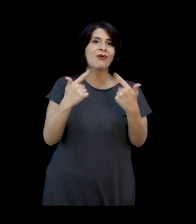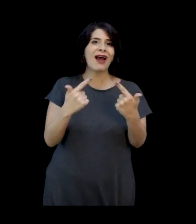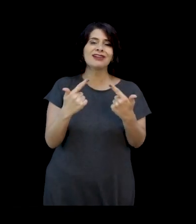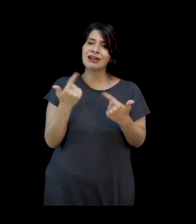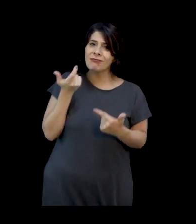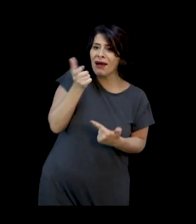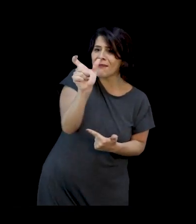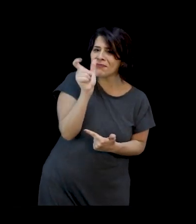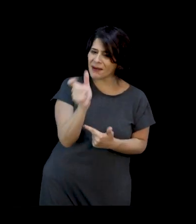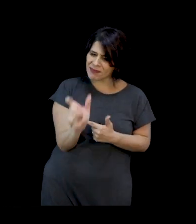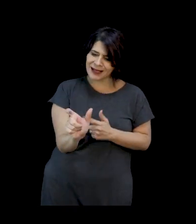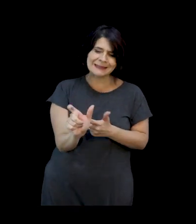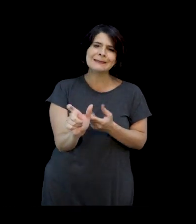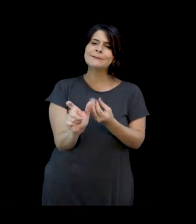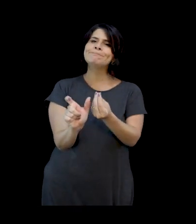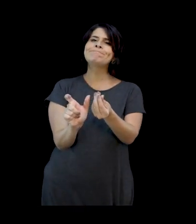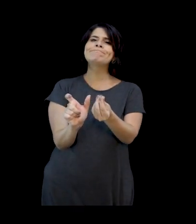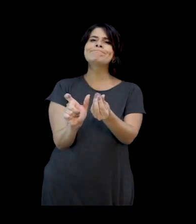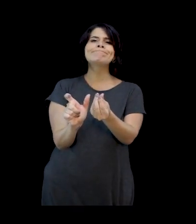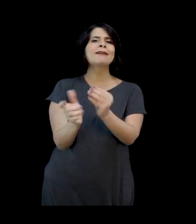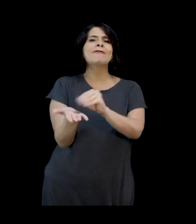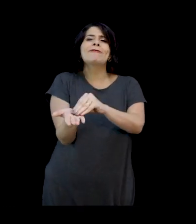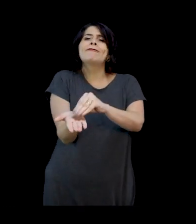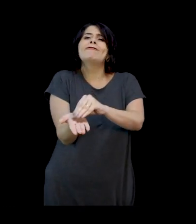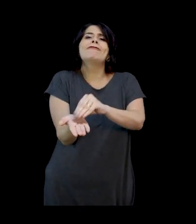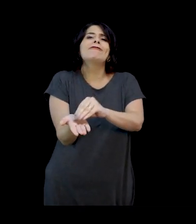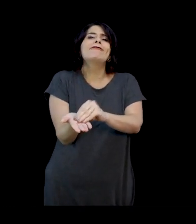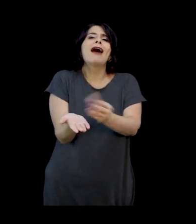transforma num jargão vazio e